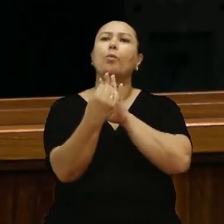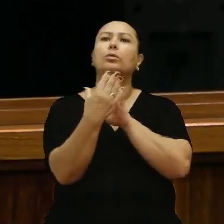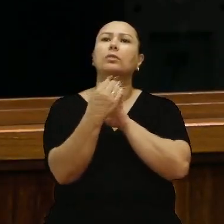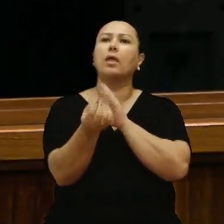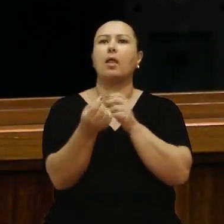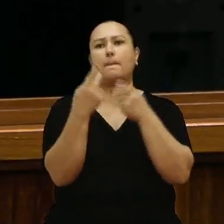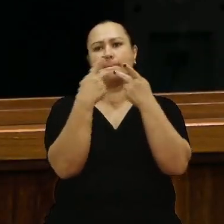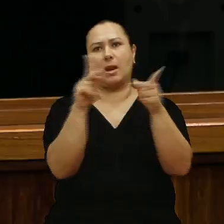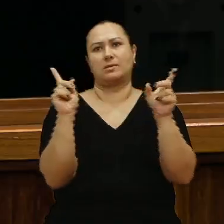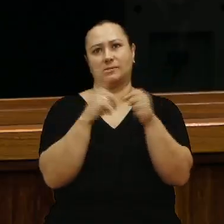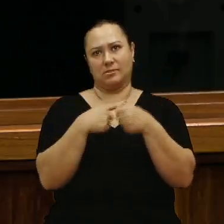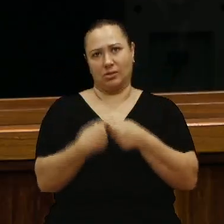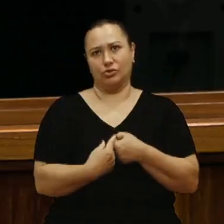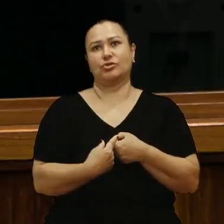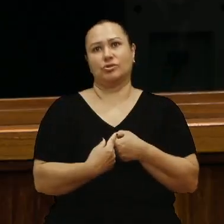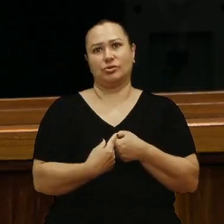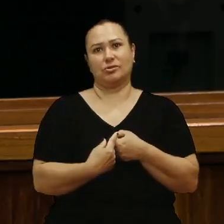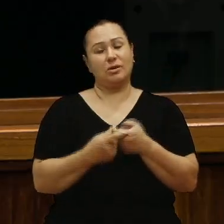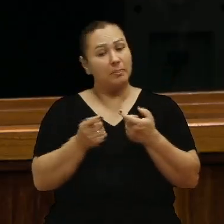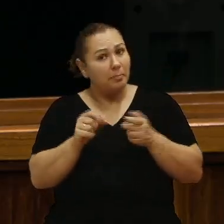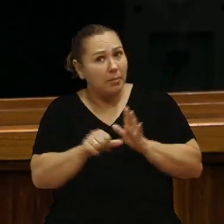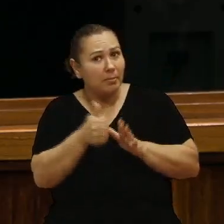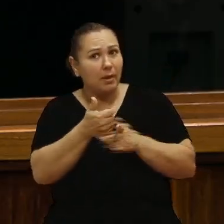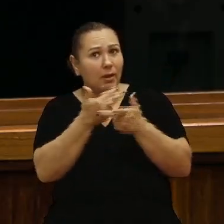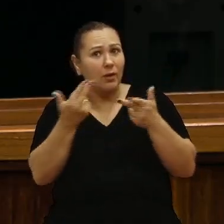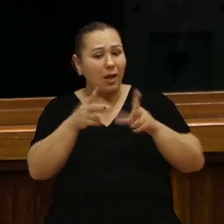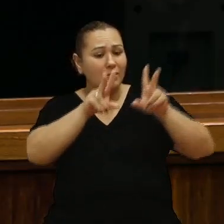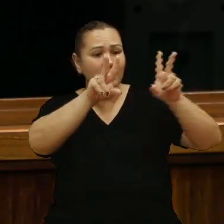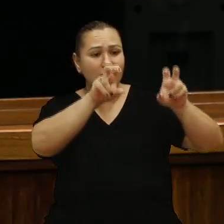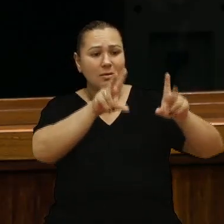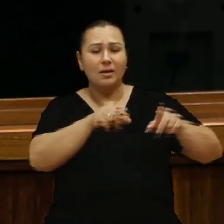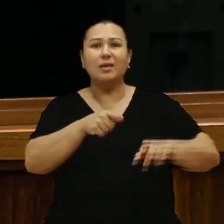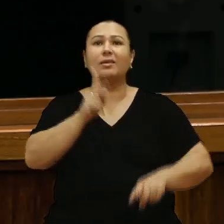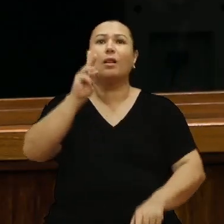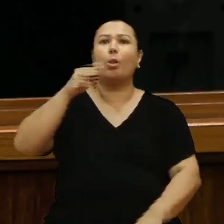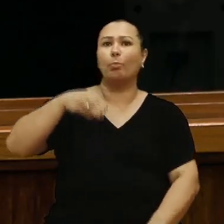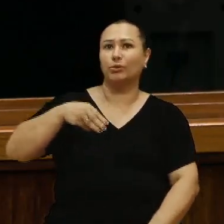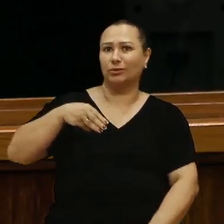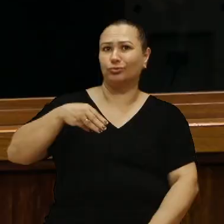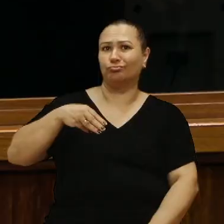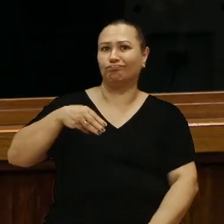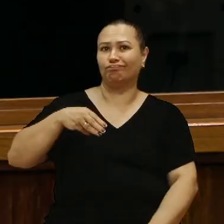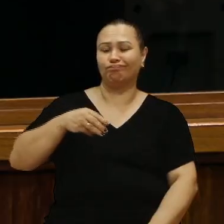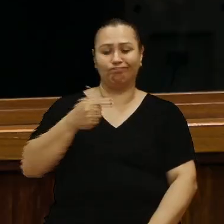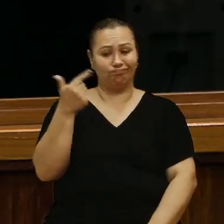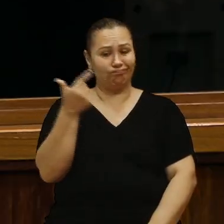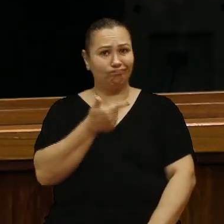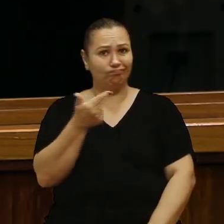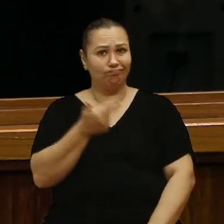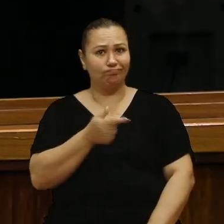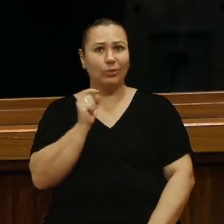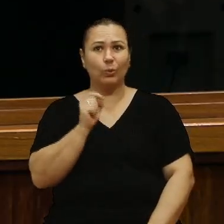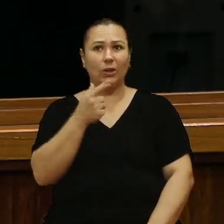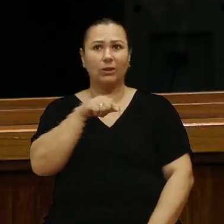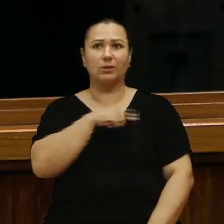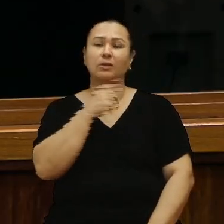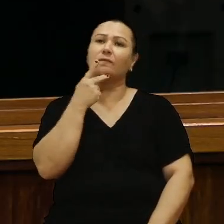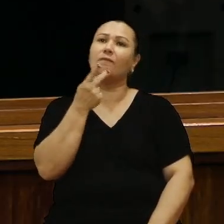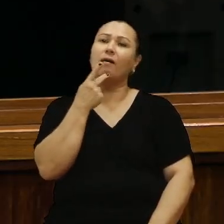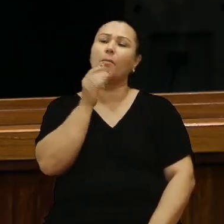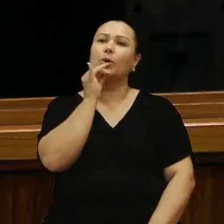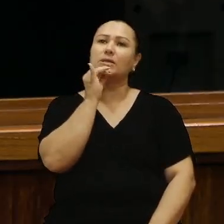cidade. Primeira coisa, essa questão por quilometragem. Outra coisa, quando a gente fala,